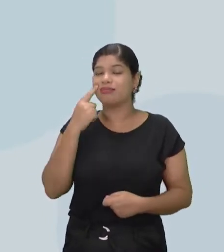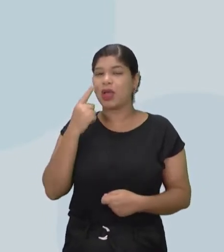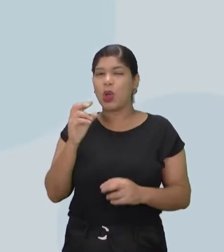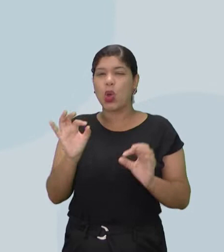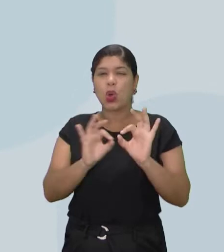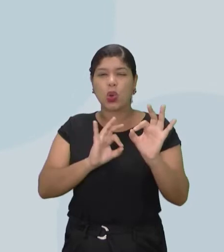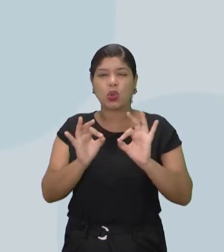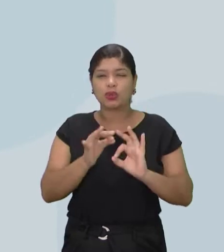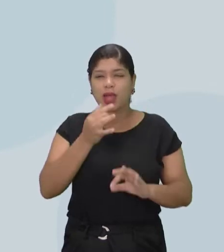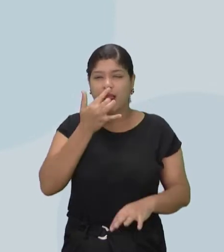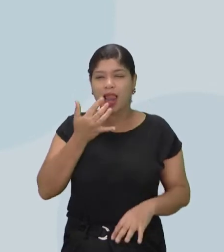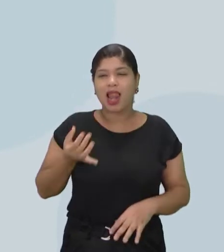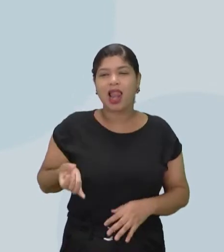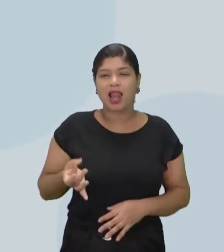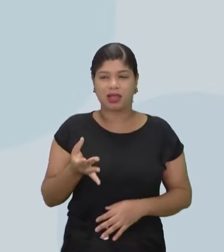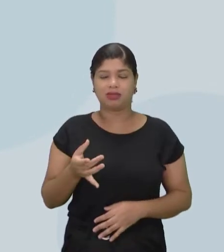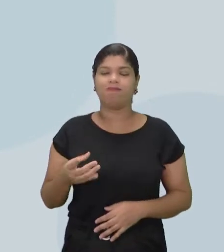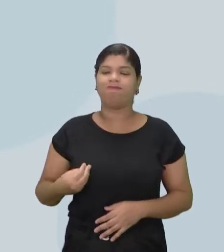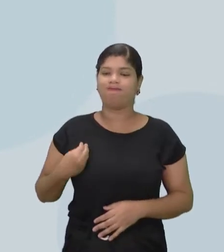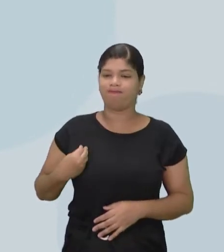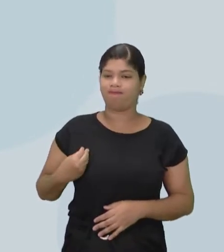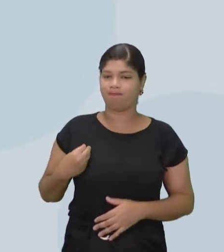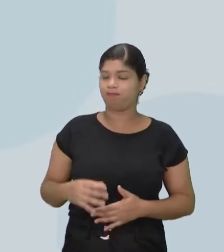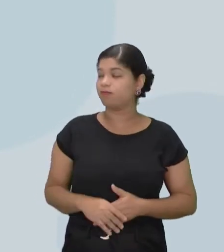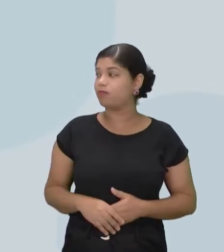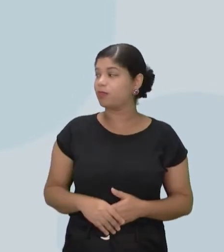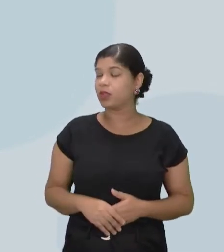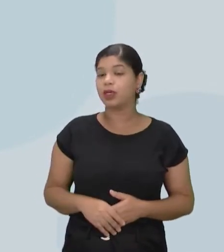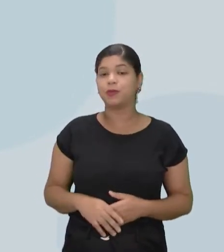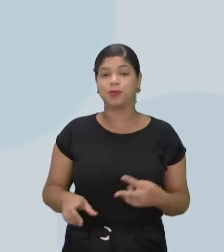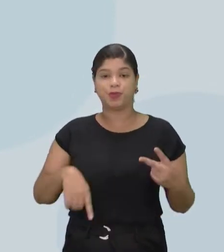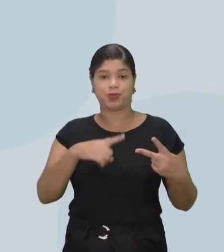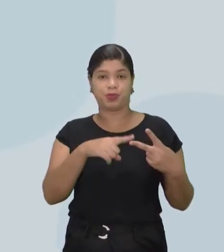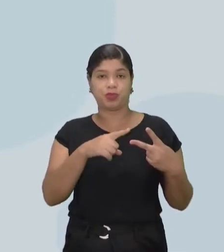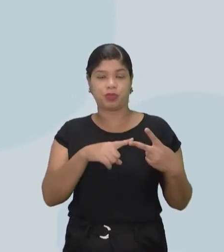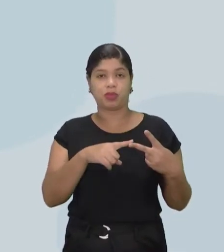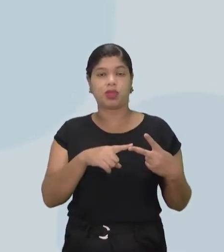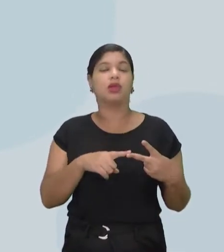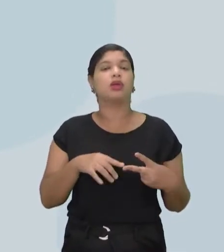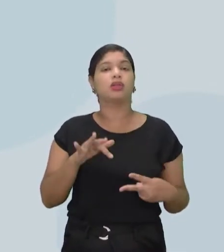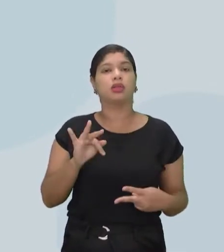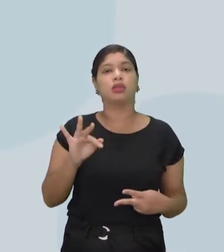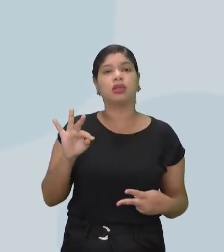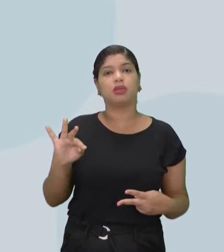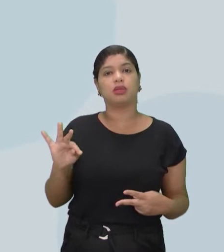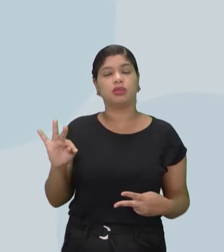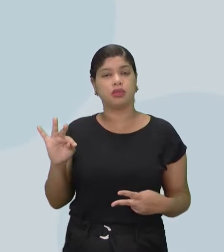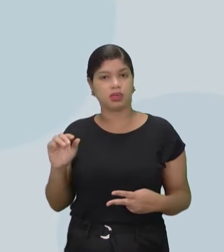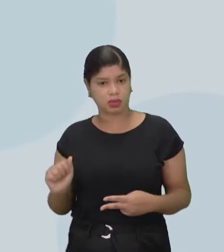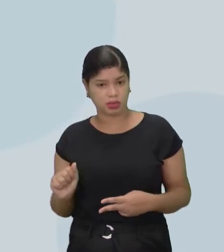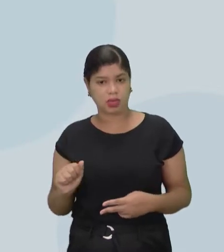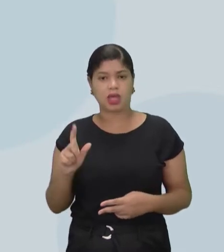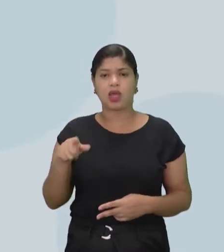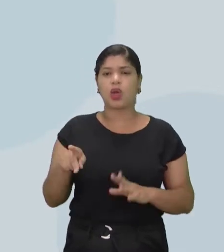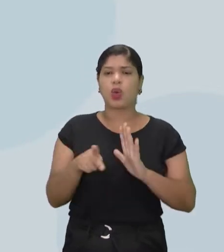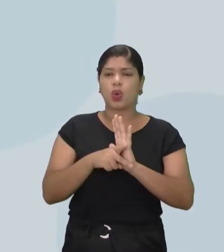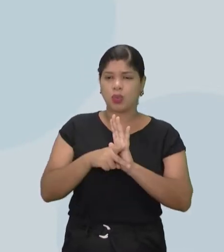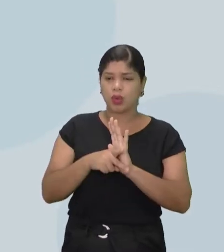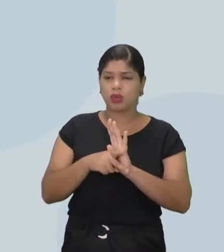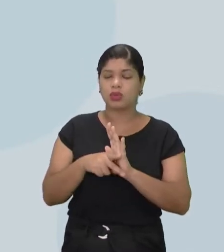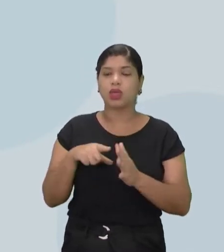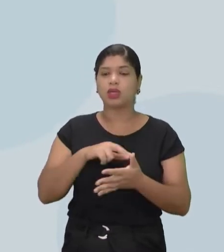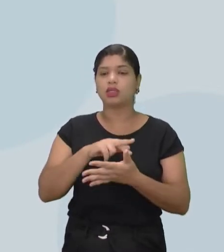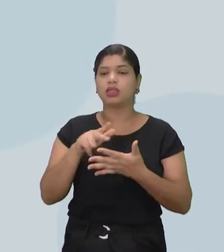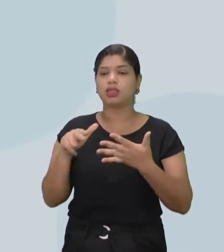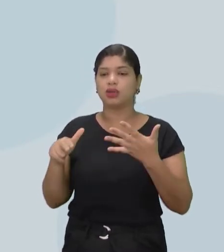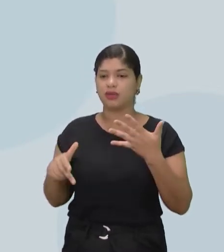tem uma taxa específica. Igual a TFA, que seria a taxa de fiscalização de anúncios. Basicamente letreiros, anúncios,